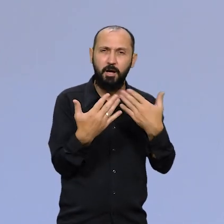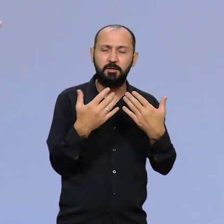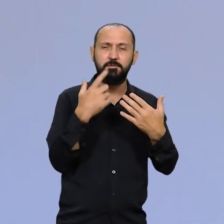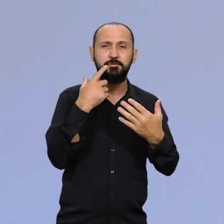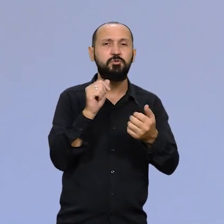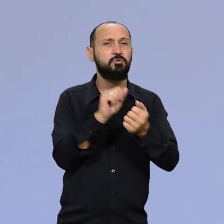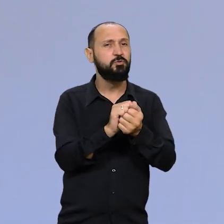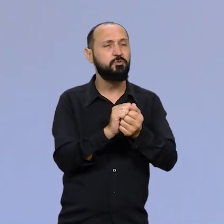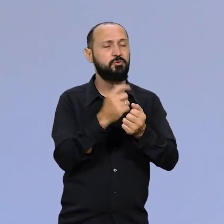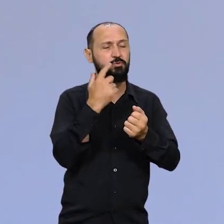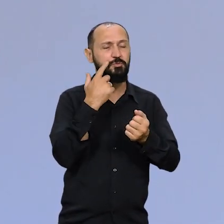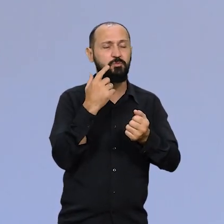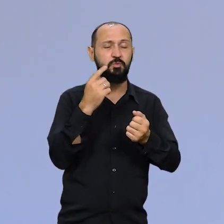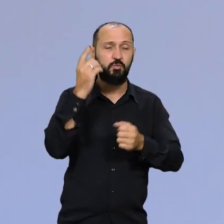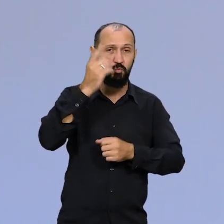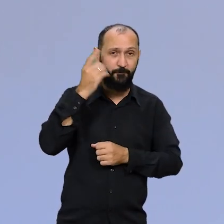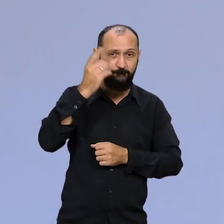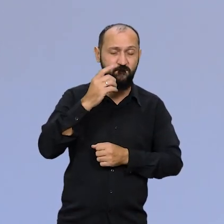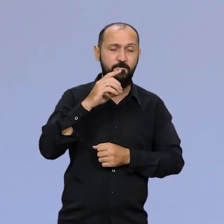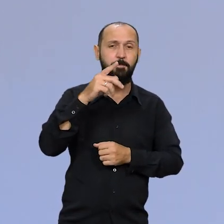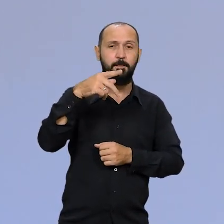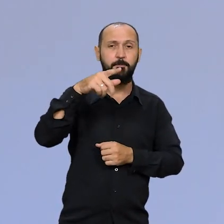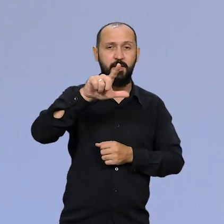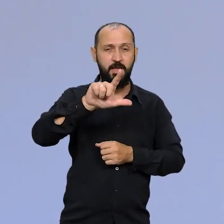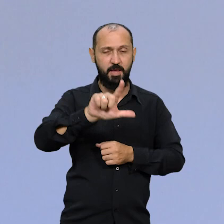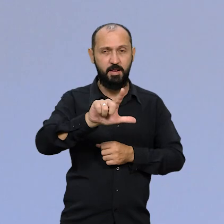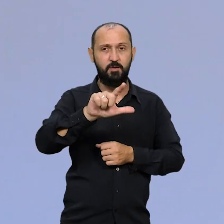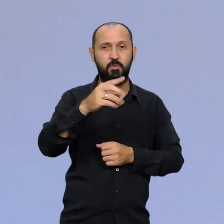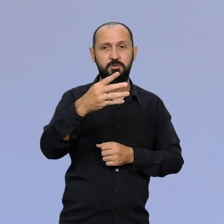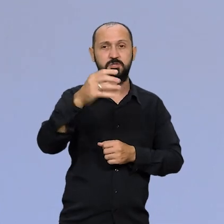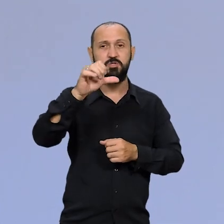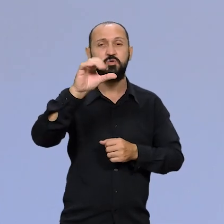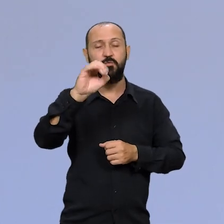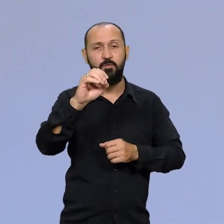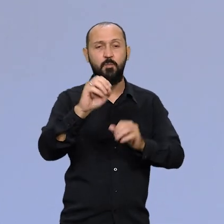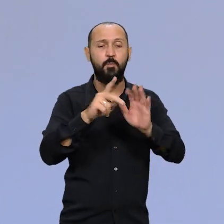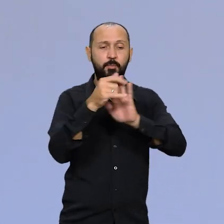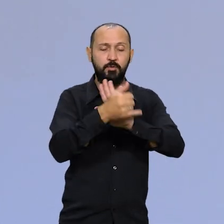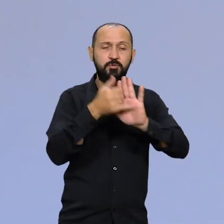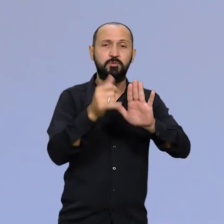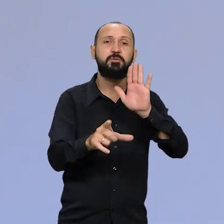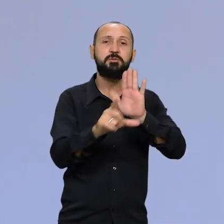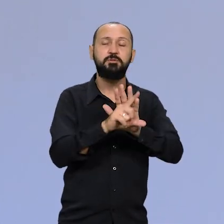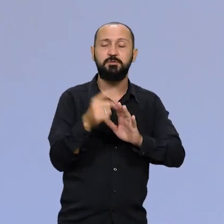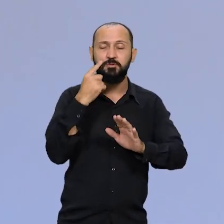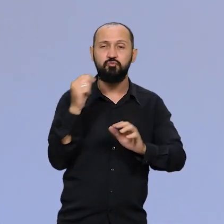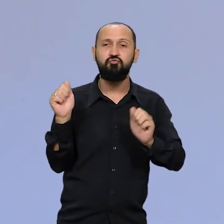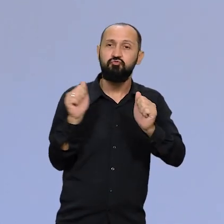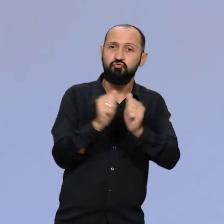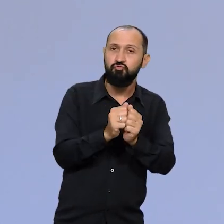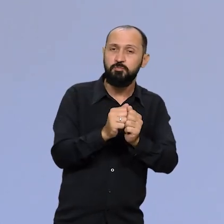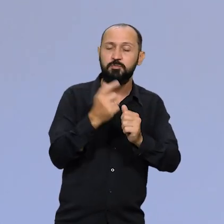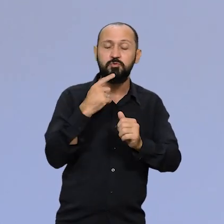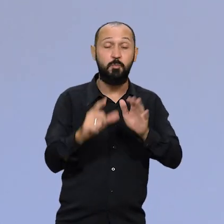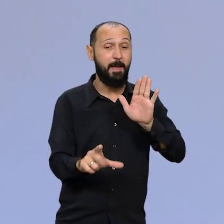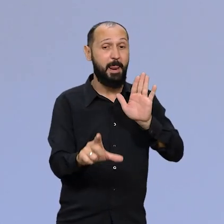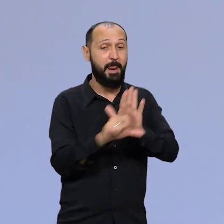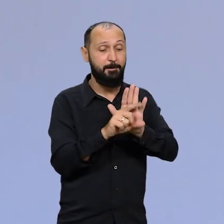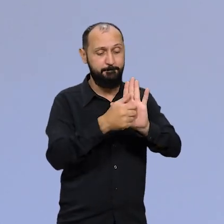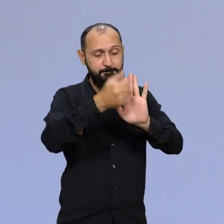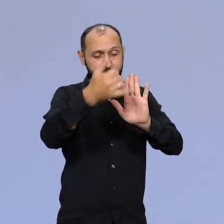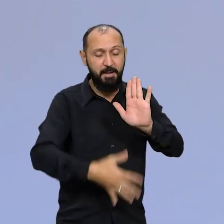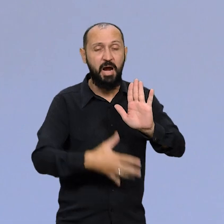por conta disso, qualquer centímetro quadrado do território nacional pode ser demarcado como terra indígena. E essa interpretação